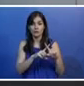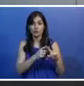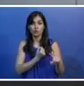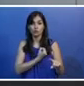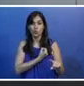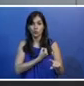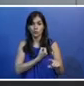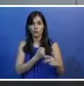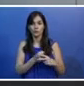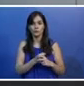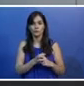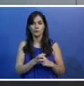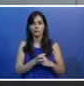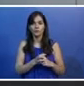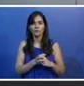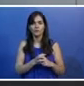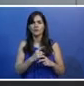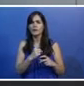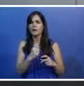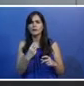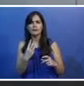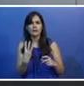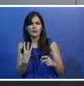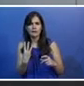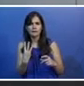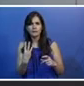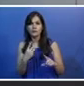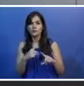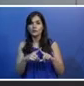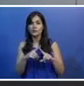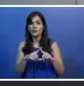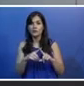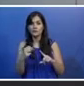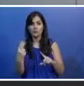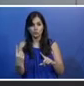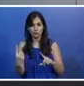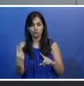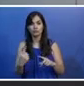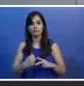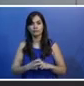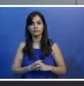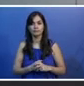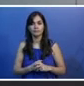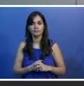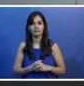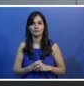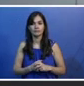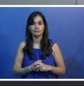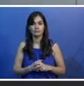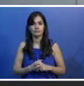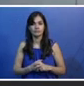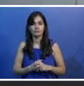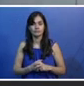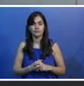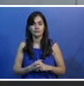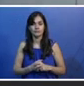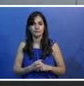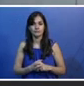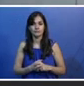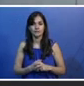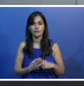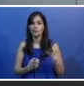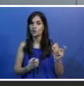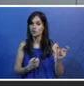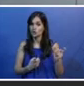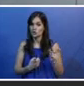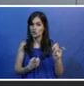números. 13. Posso escrever como uma vez o 13. Ok? E se eu tiver o